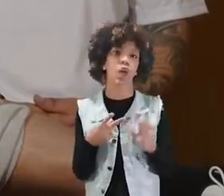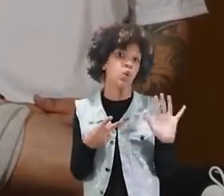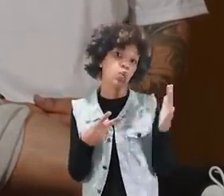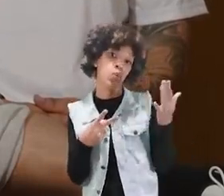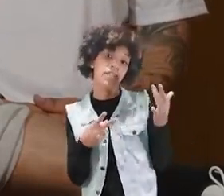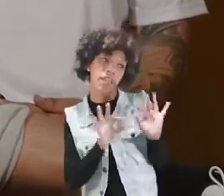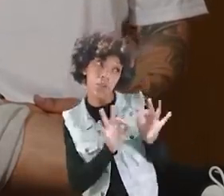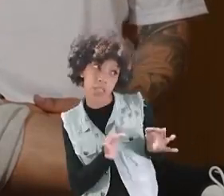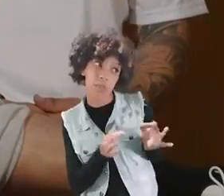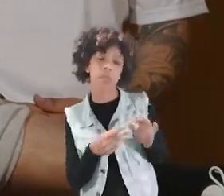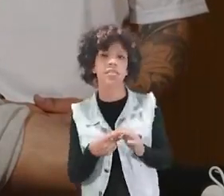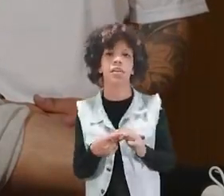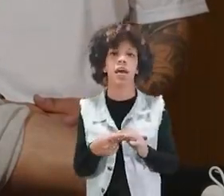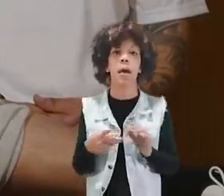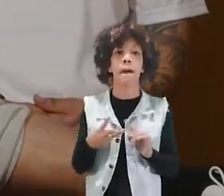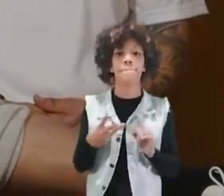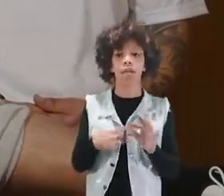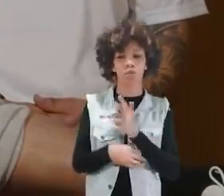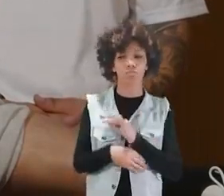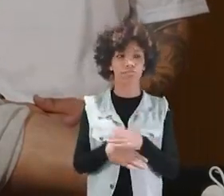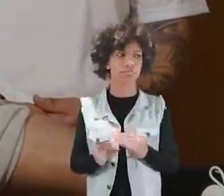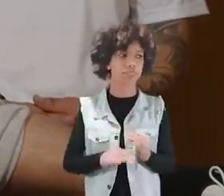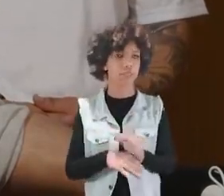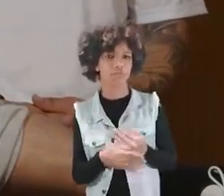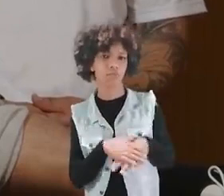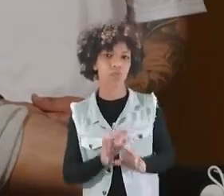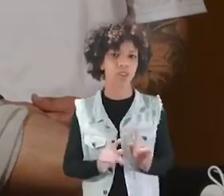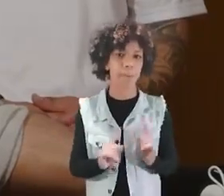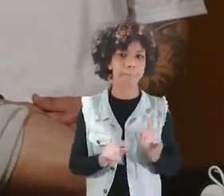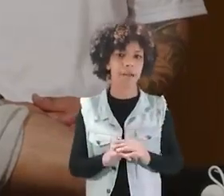no evento menor porque chegava do policiamento